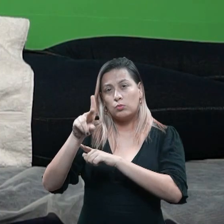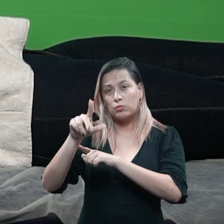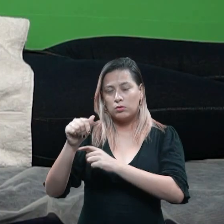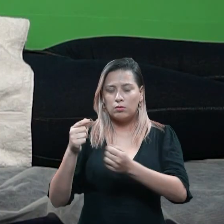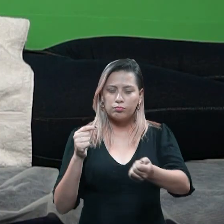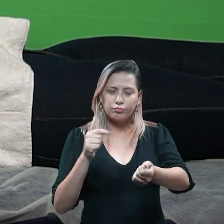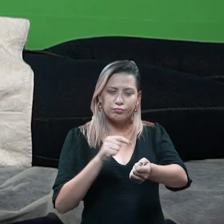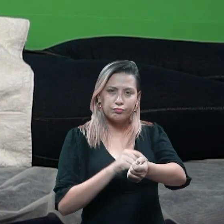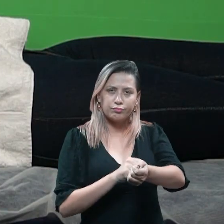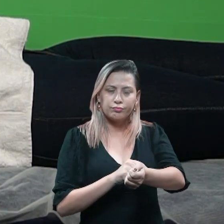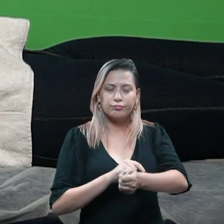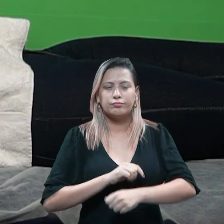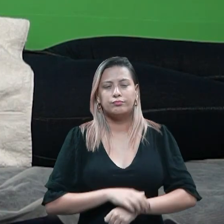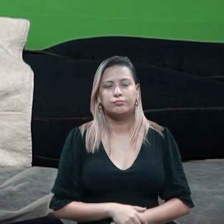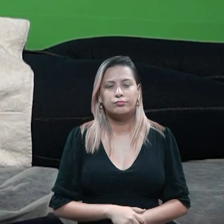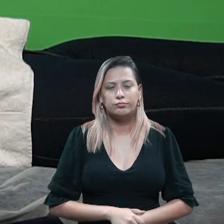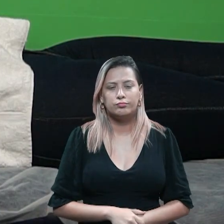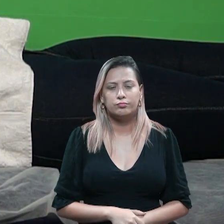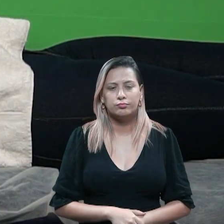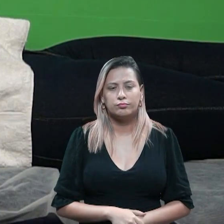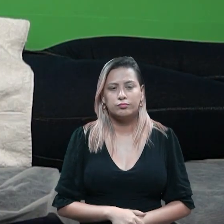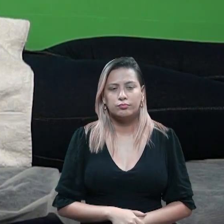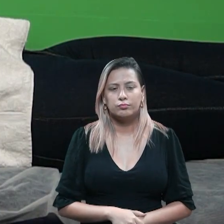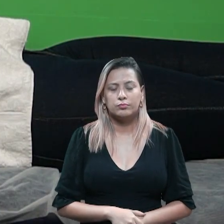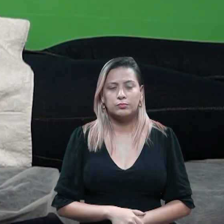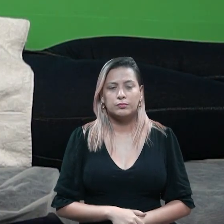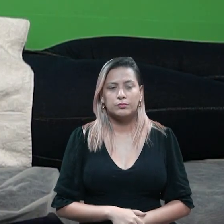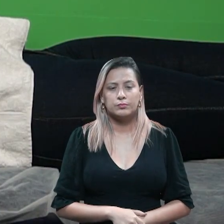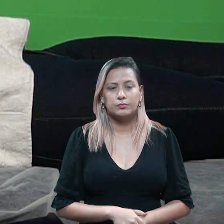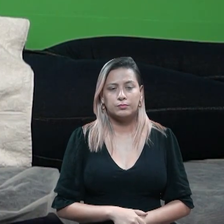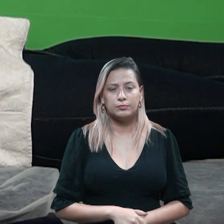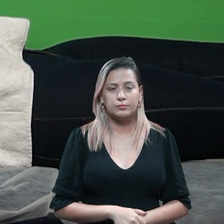agora, depois dos 10 minutos que a gente está esperando,